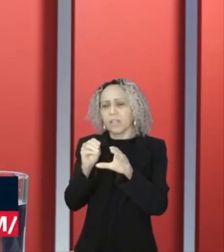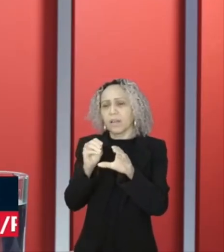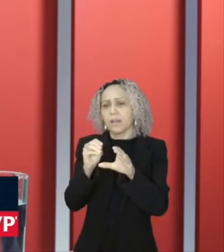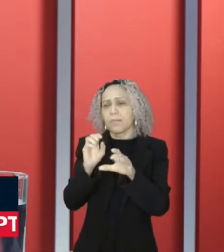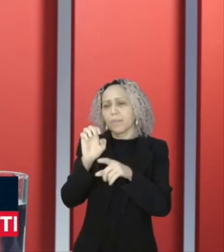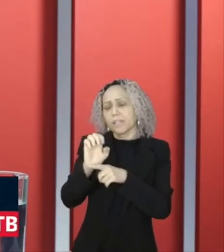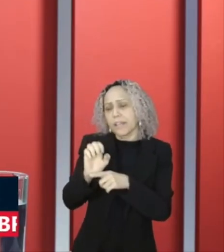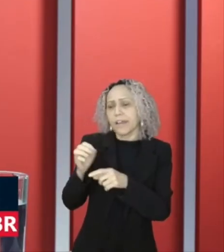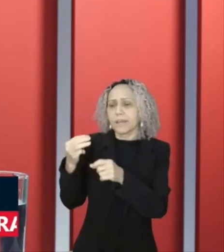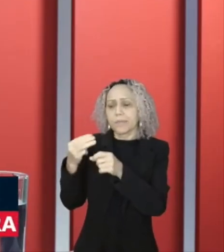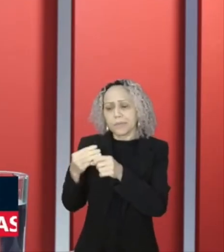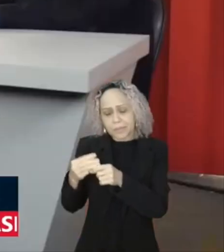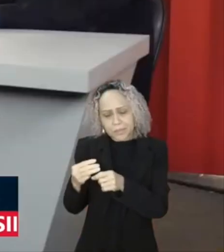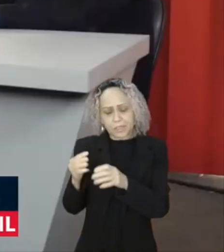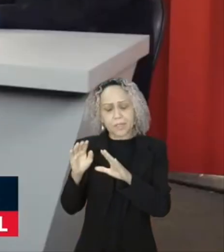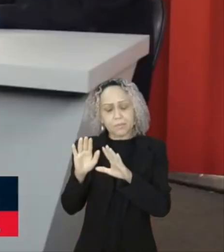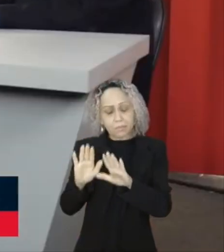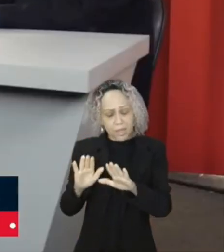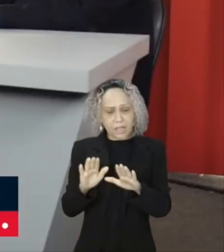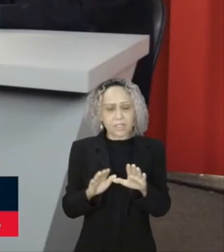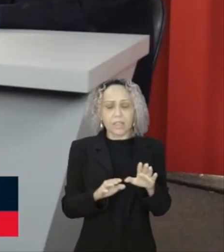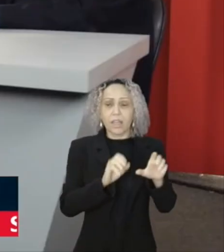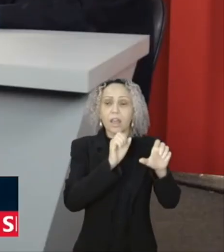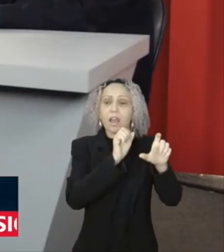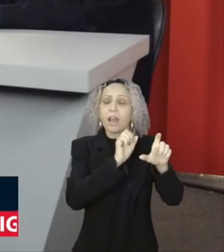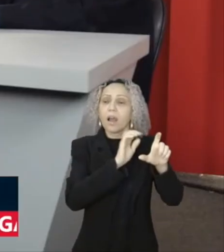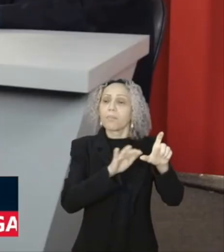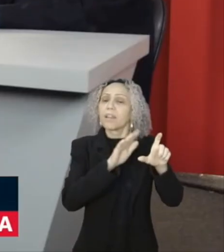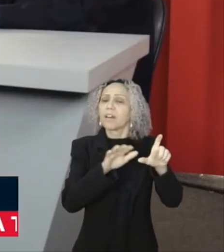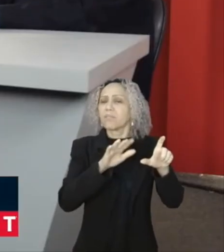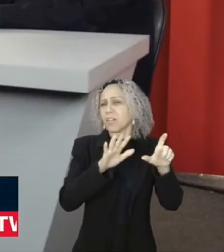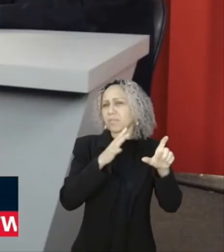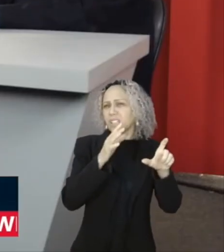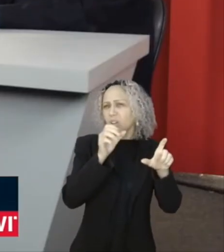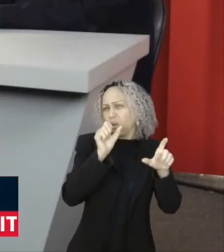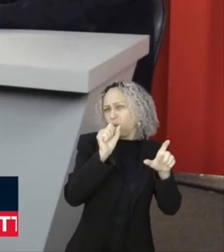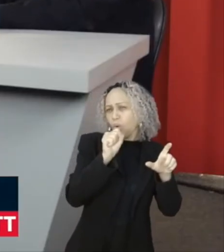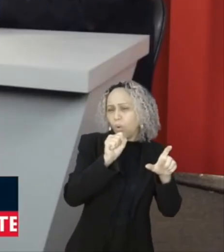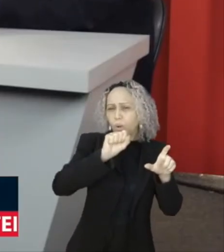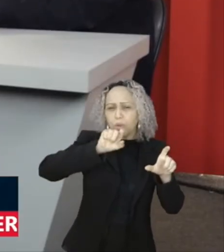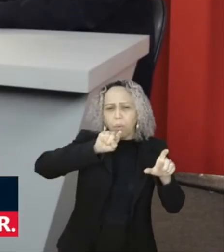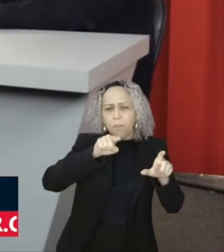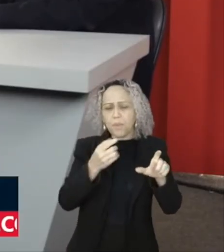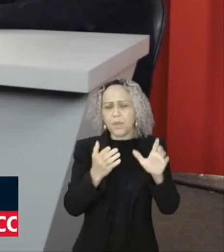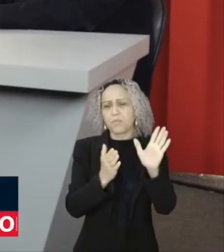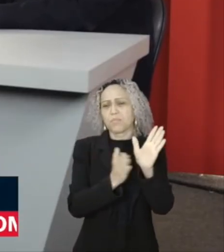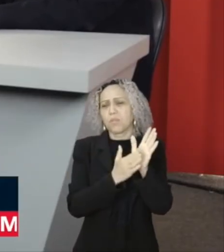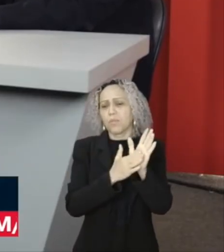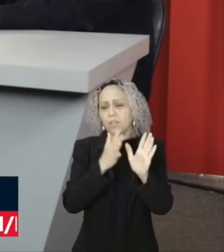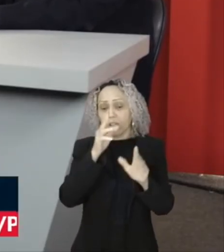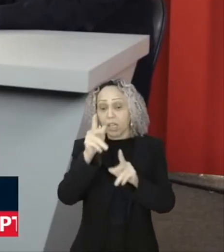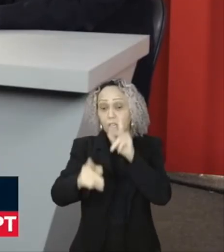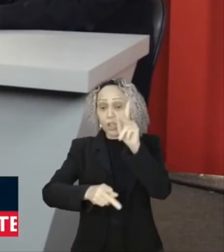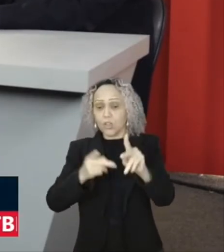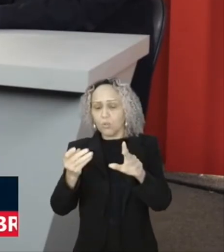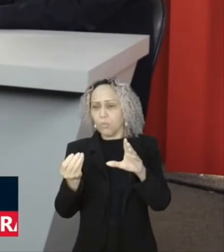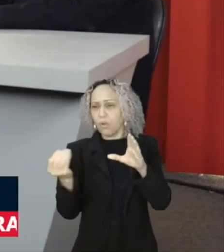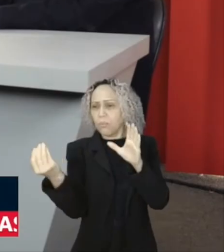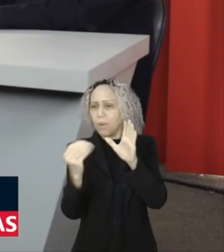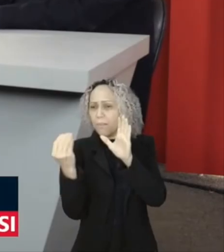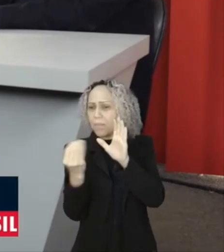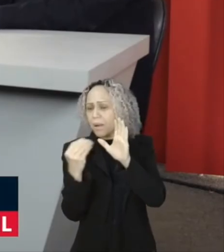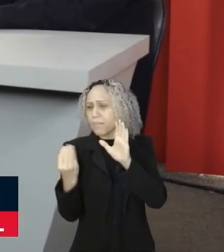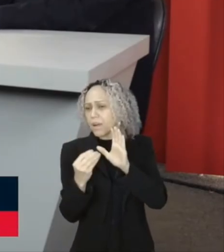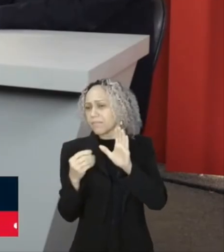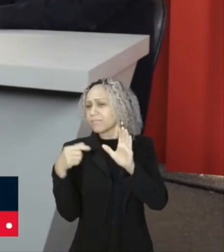hoje um rico acervo de 8.000 propostas, né, que foram apresentadas para as políticas